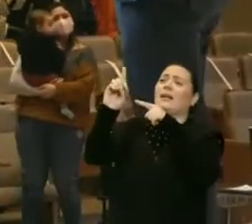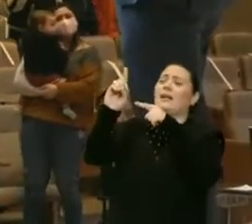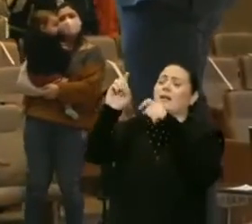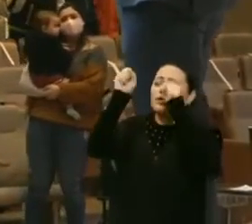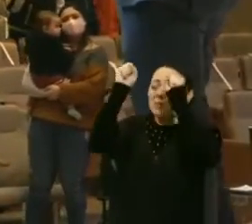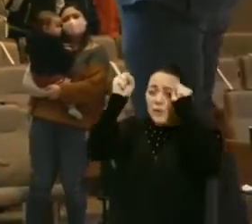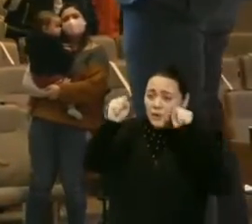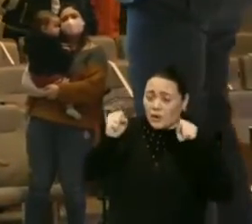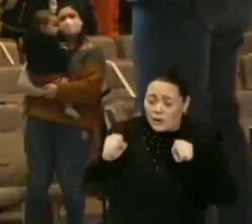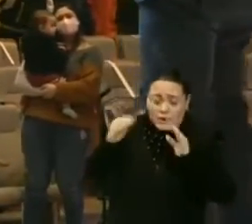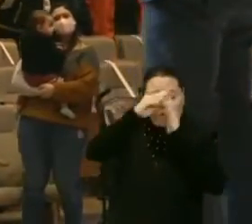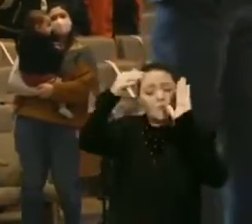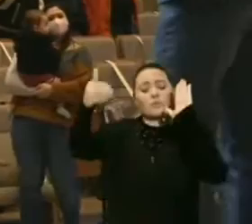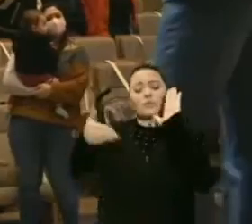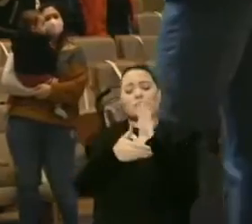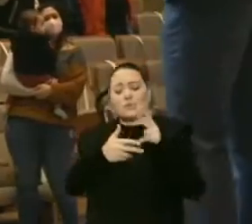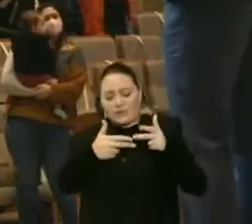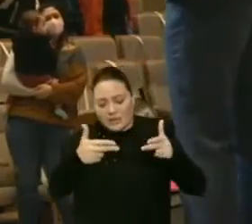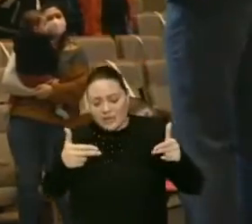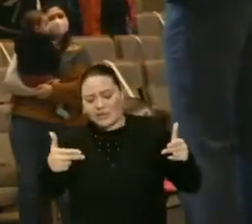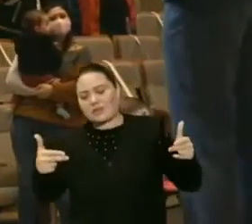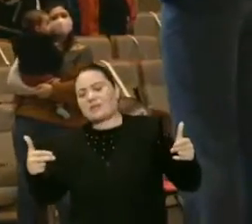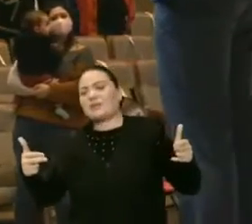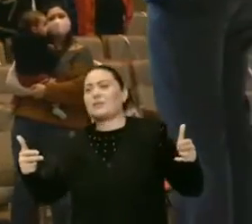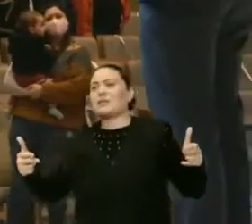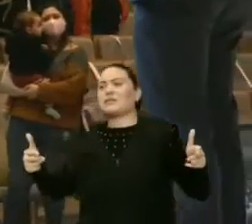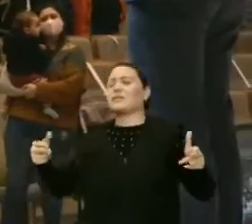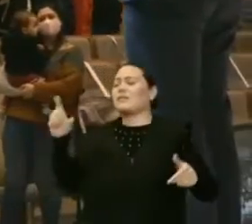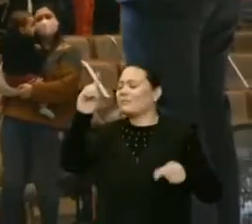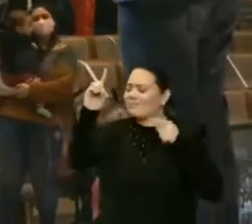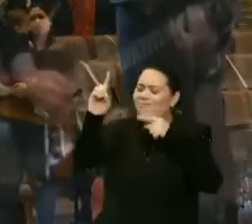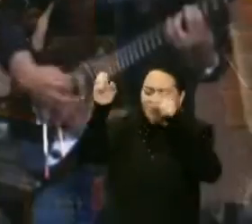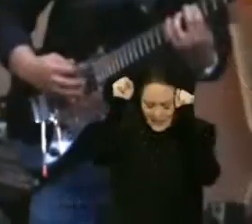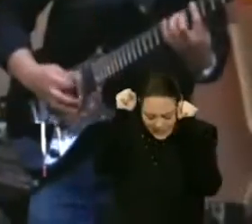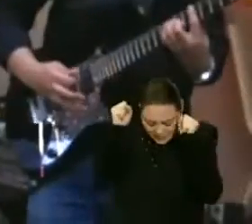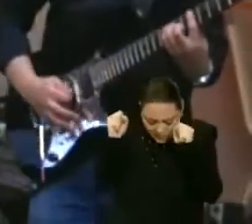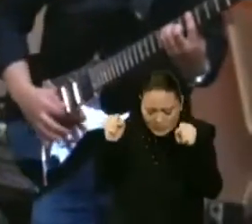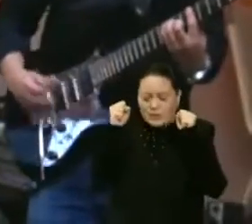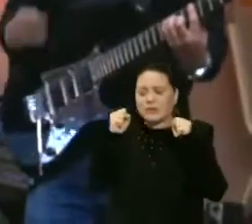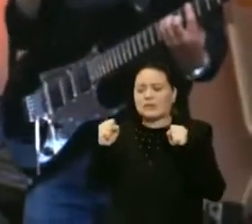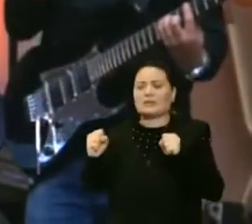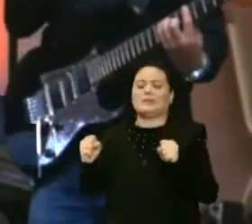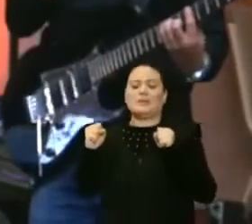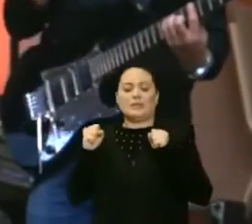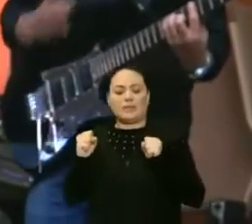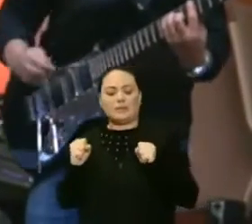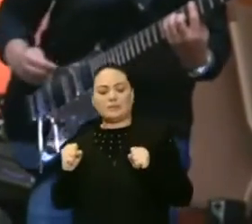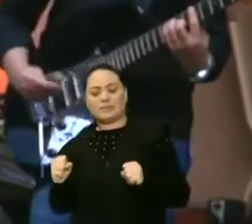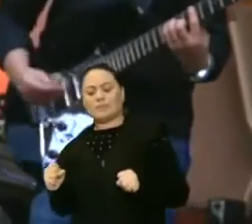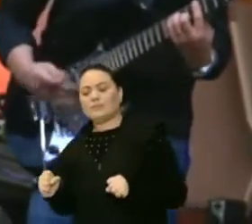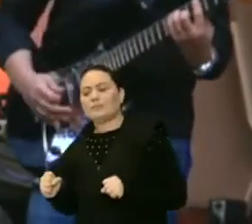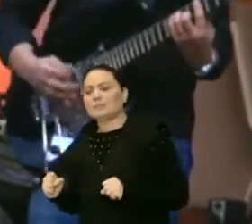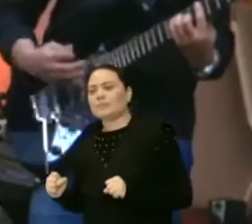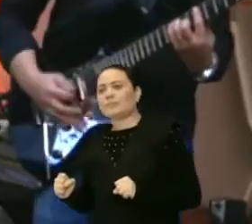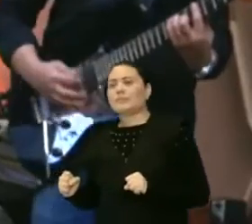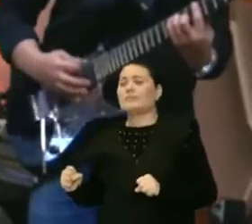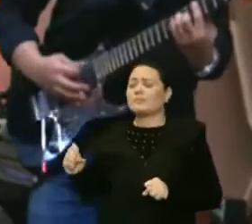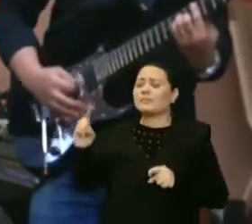impossível para Ti. Nada é impossível.